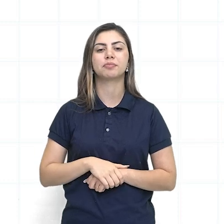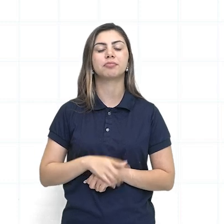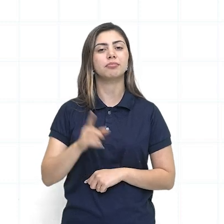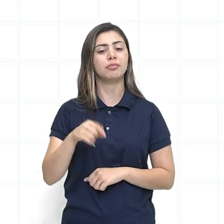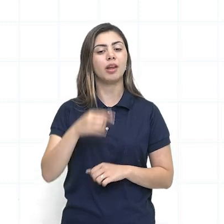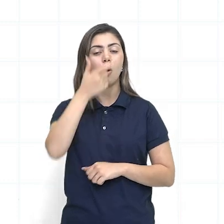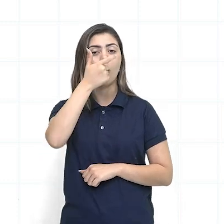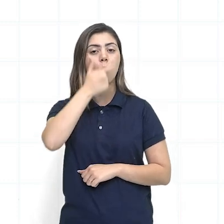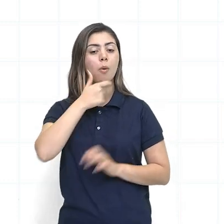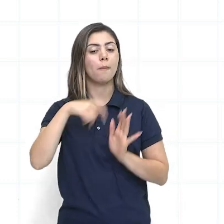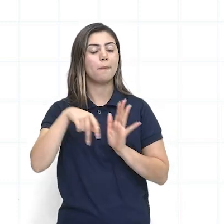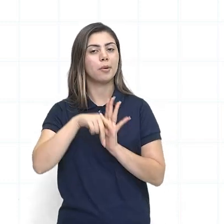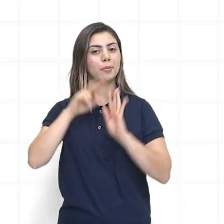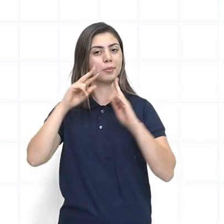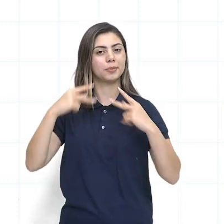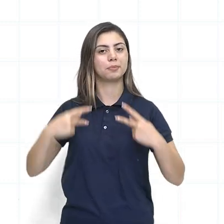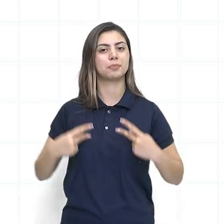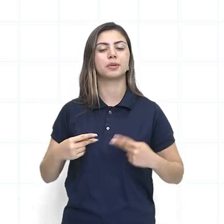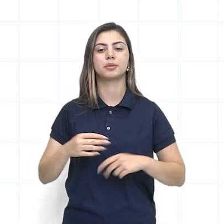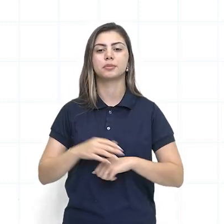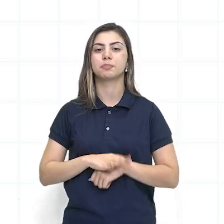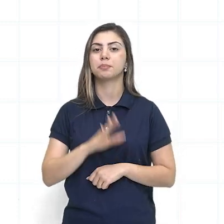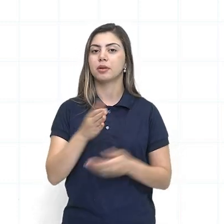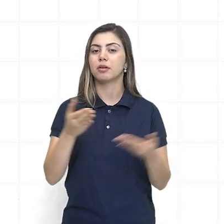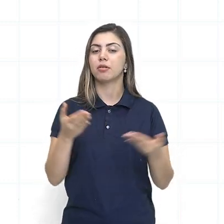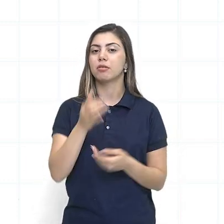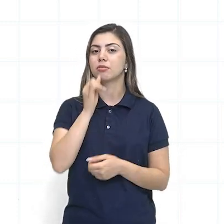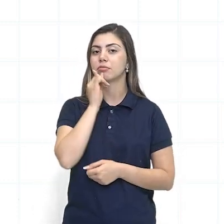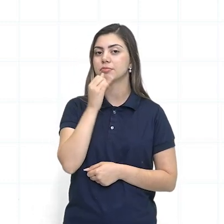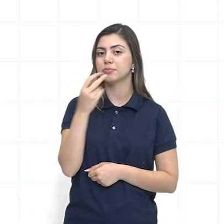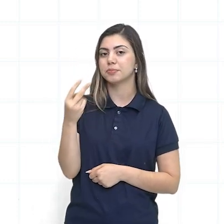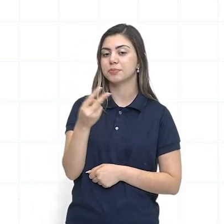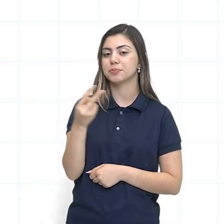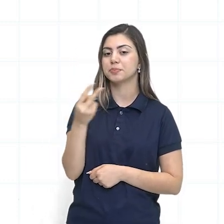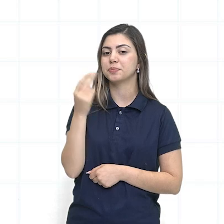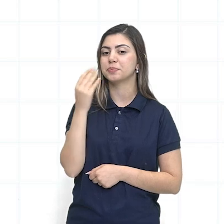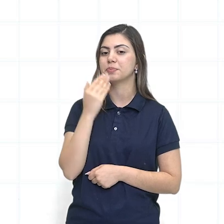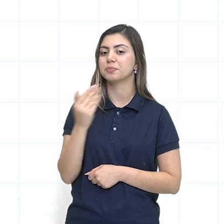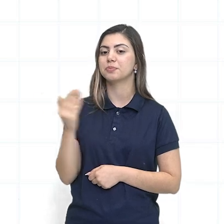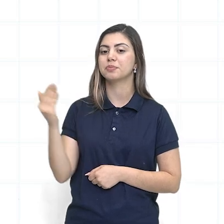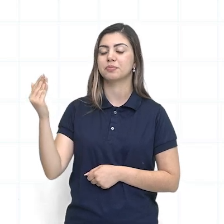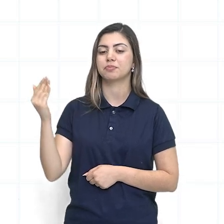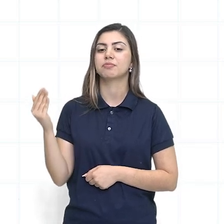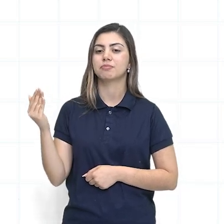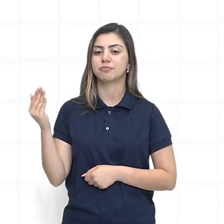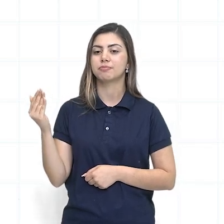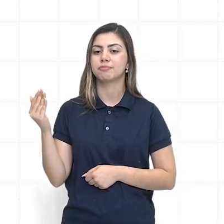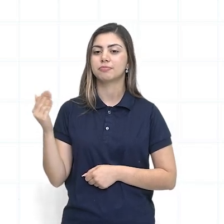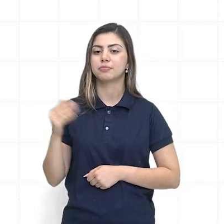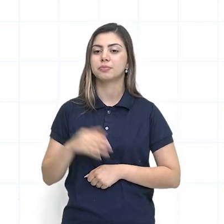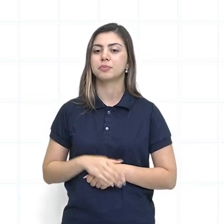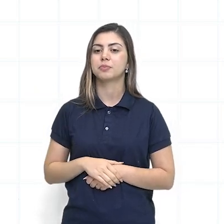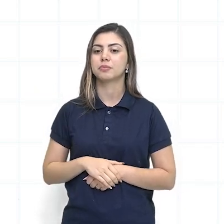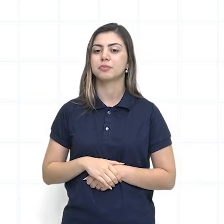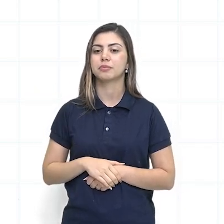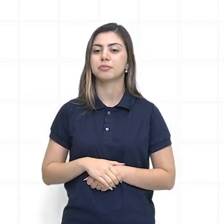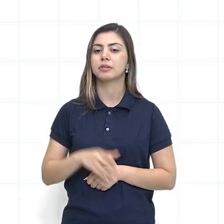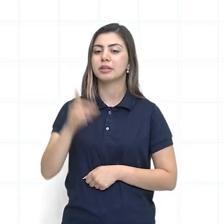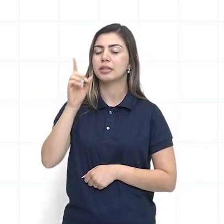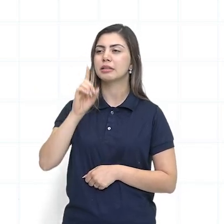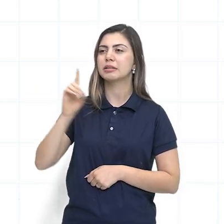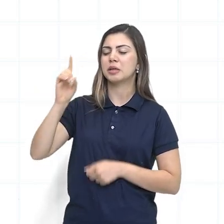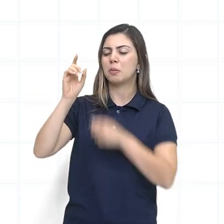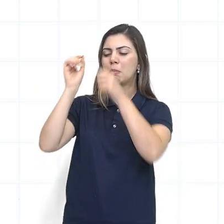do ser humano. No segundo exemplo, nós temos: Deus me fez